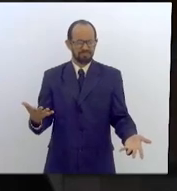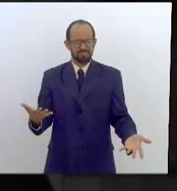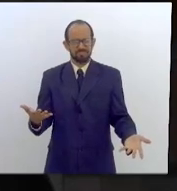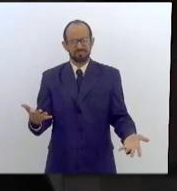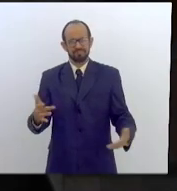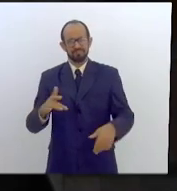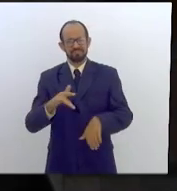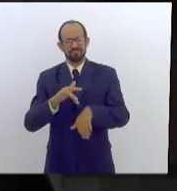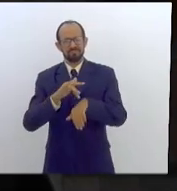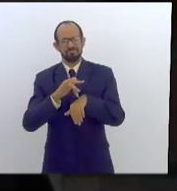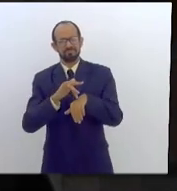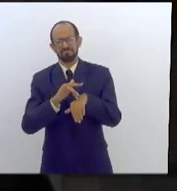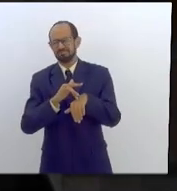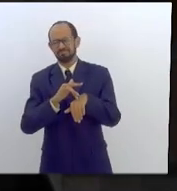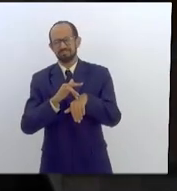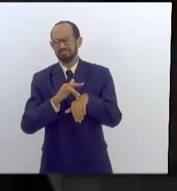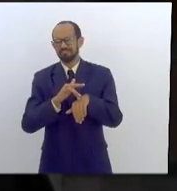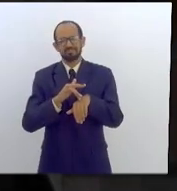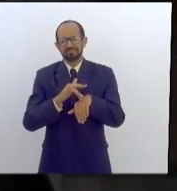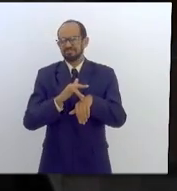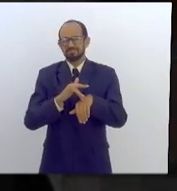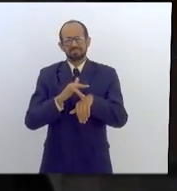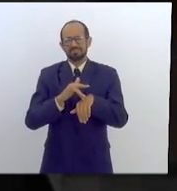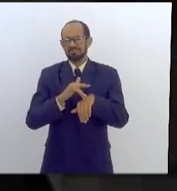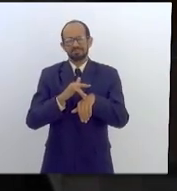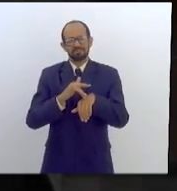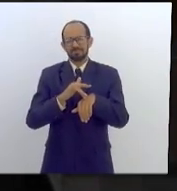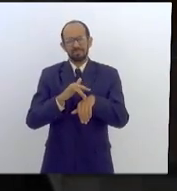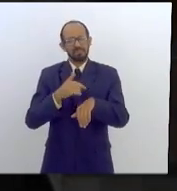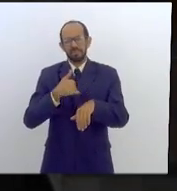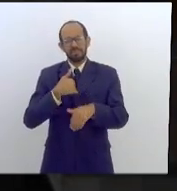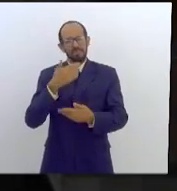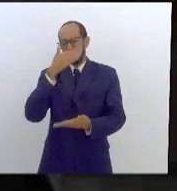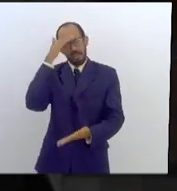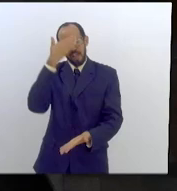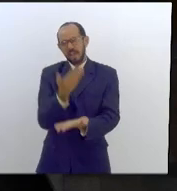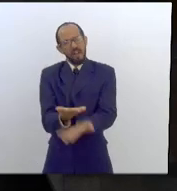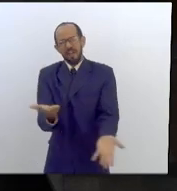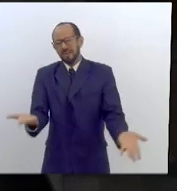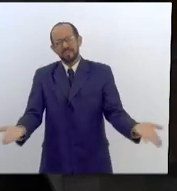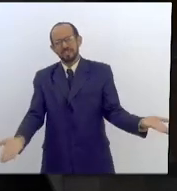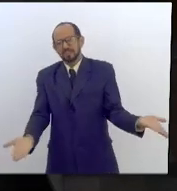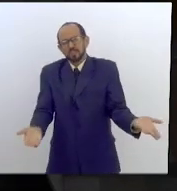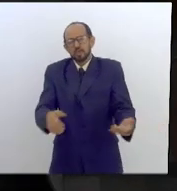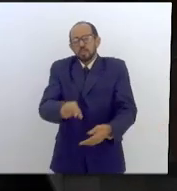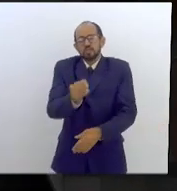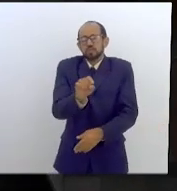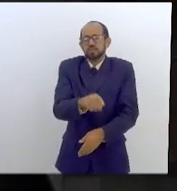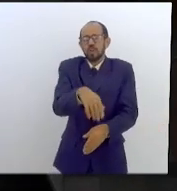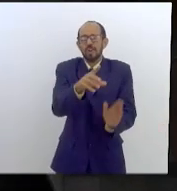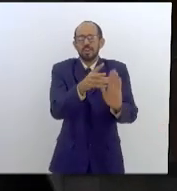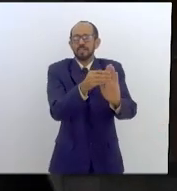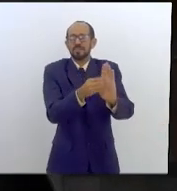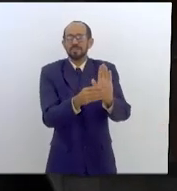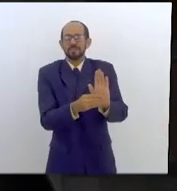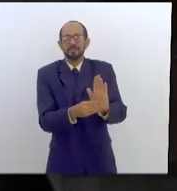absolutamente inacreditável que só nos anais do febap